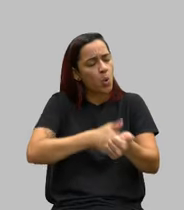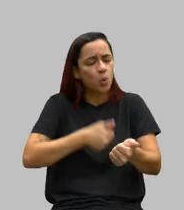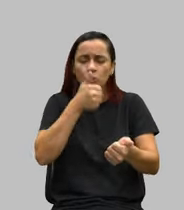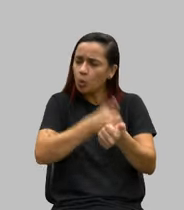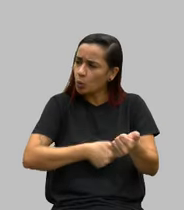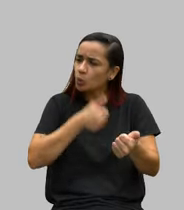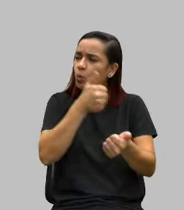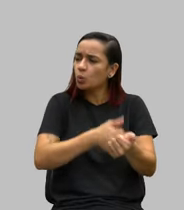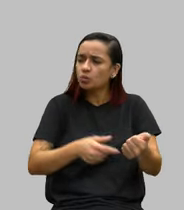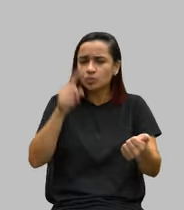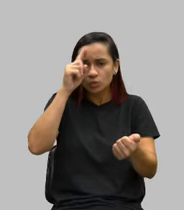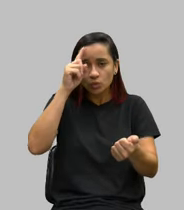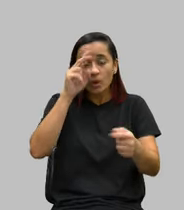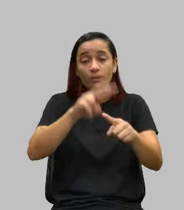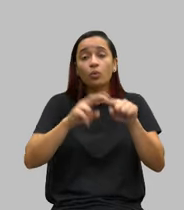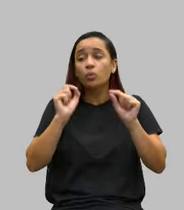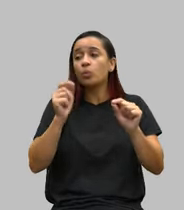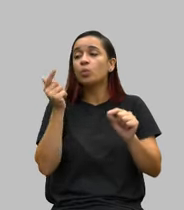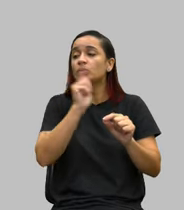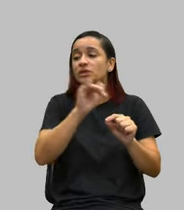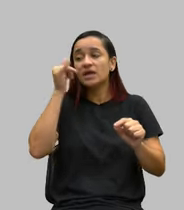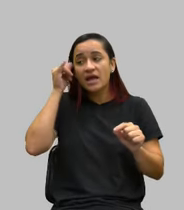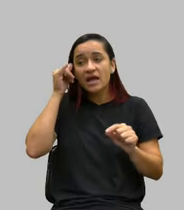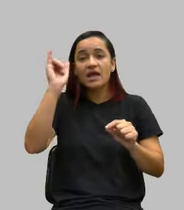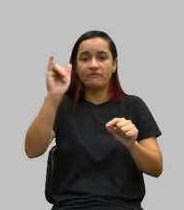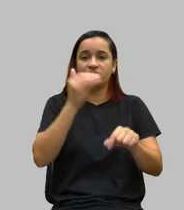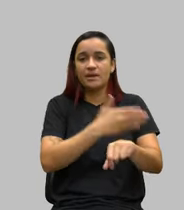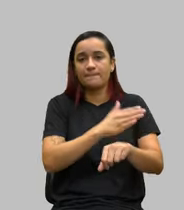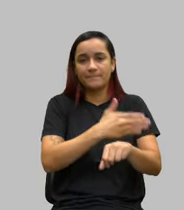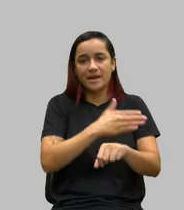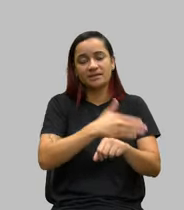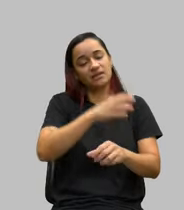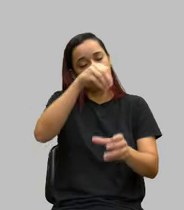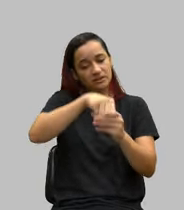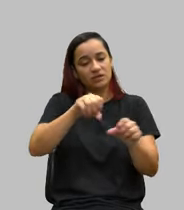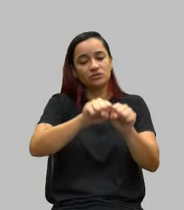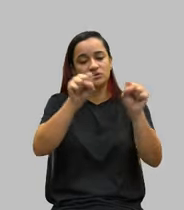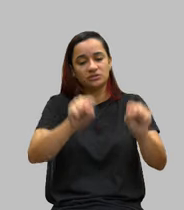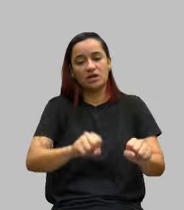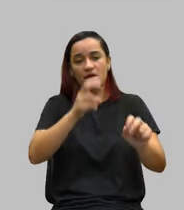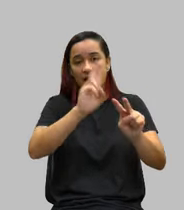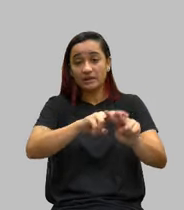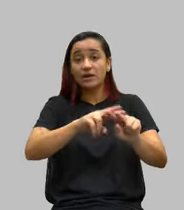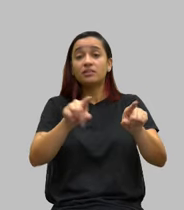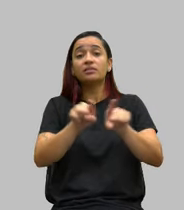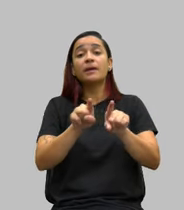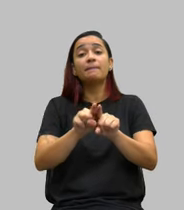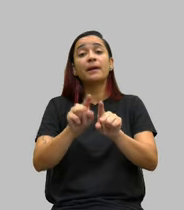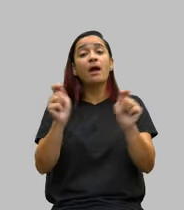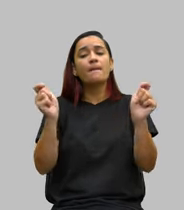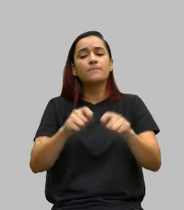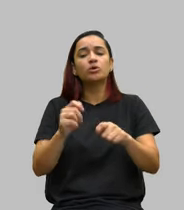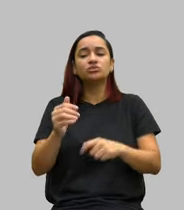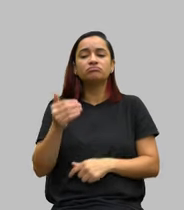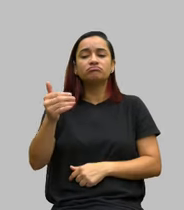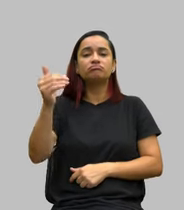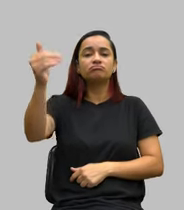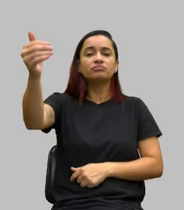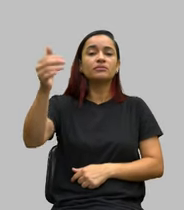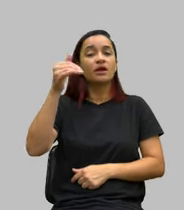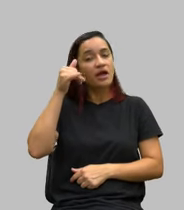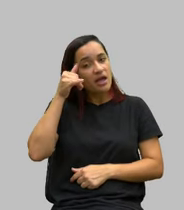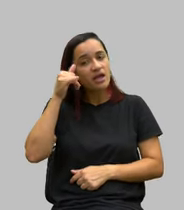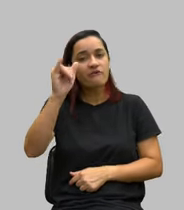Evite a prática que entre algum ilícito no no sistema prisional e posteriormente que a gente possa evitar que isso seja